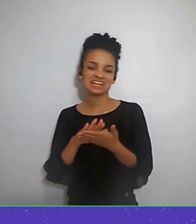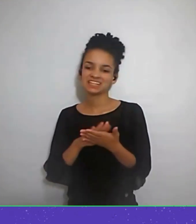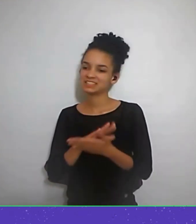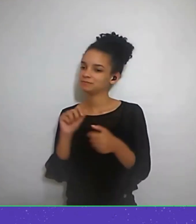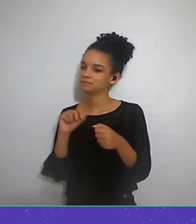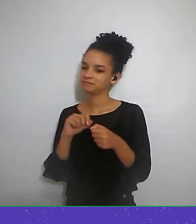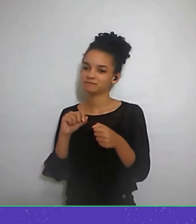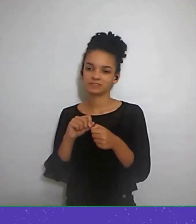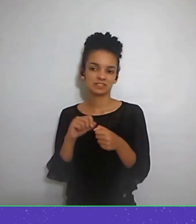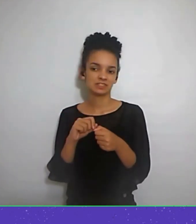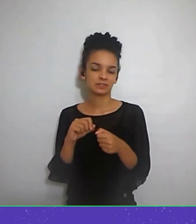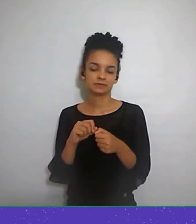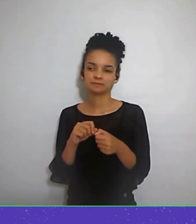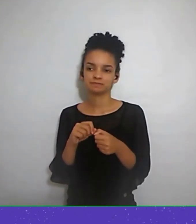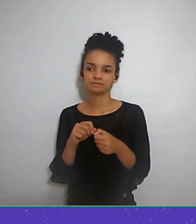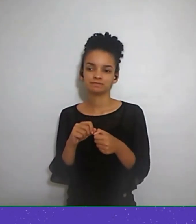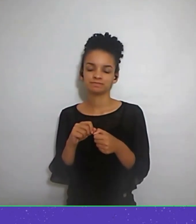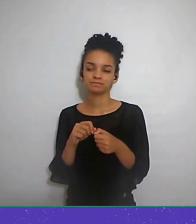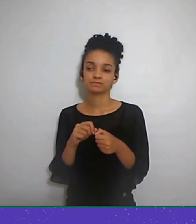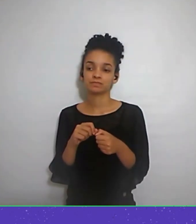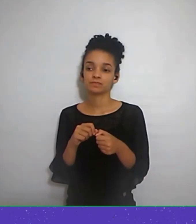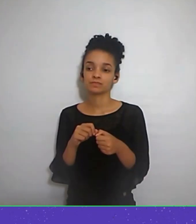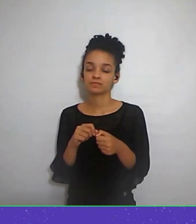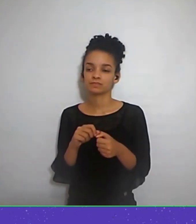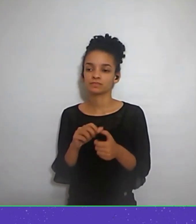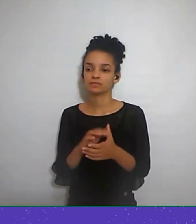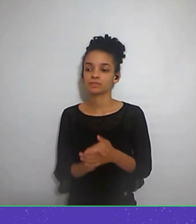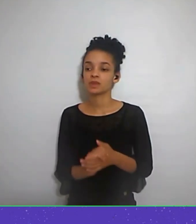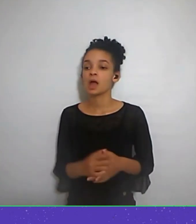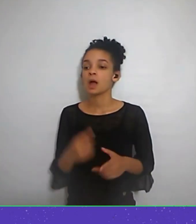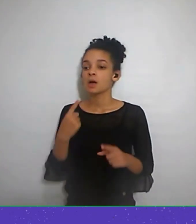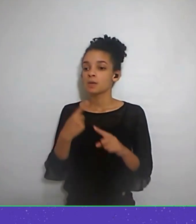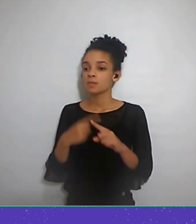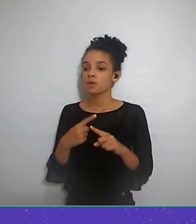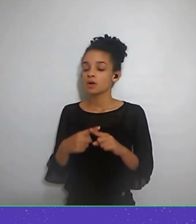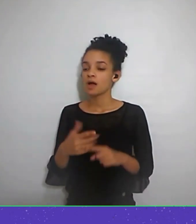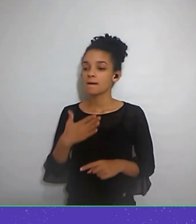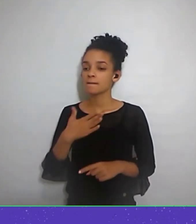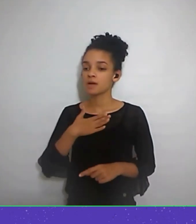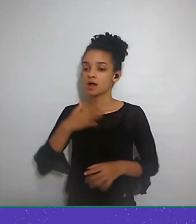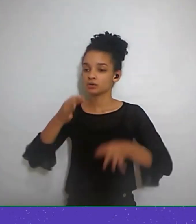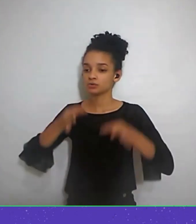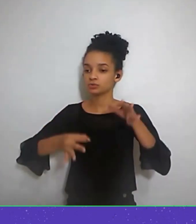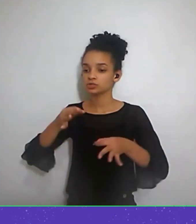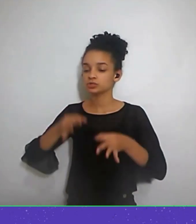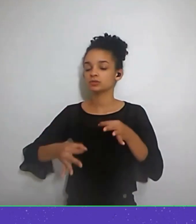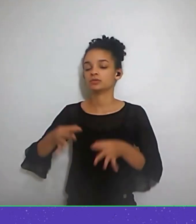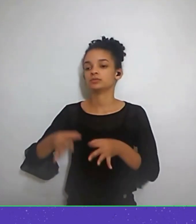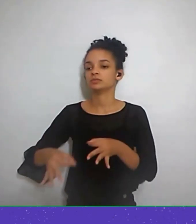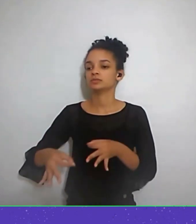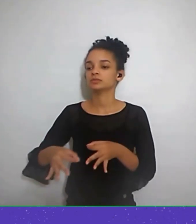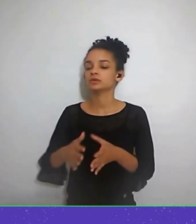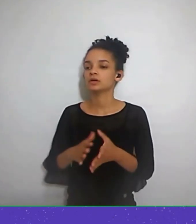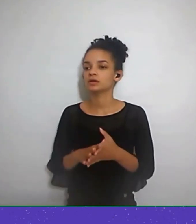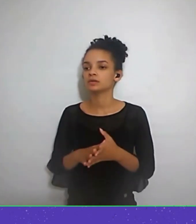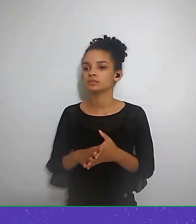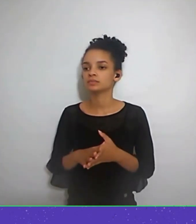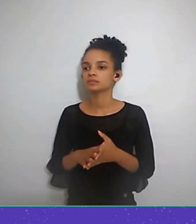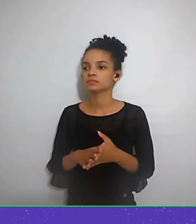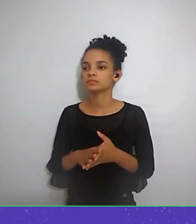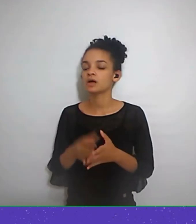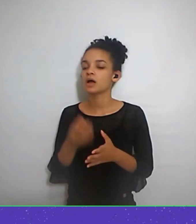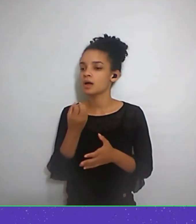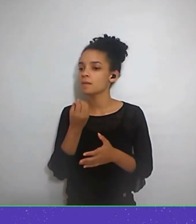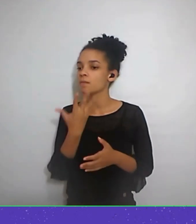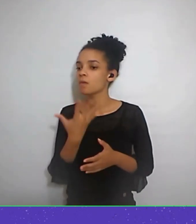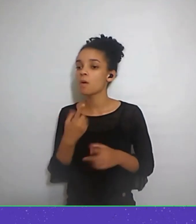porque ouço julgo. O meu juízo é justo, porque não procuro a minha própria vontade, e